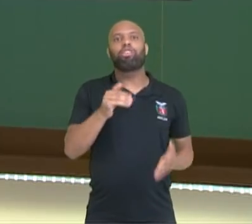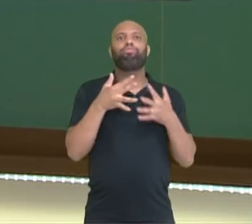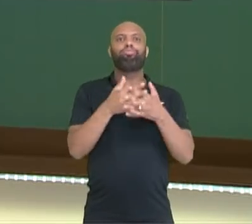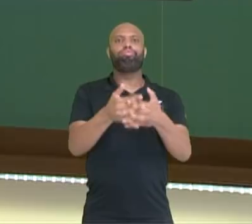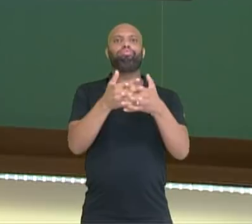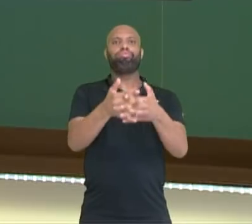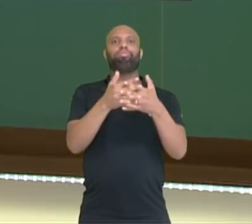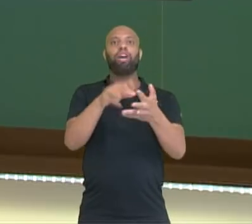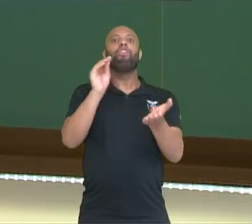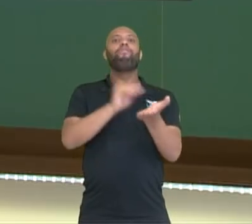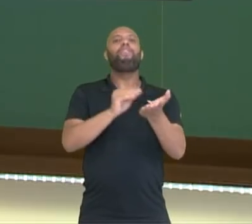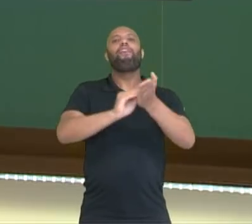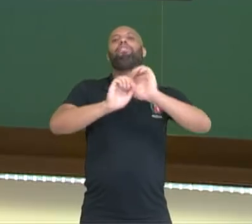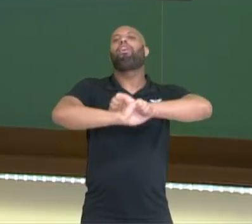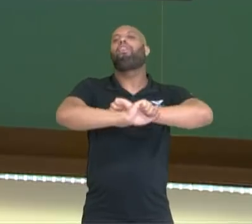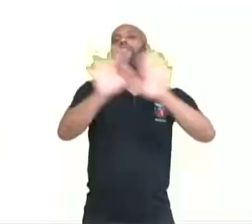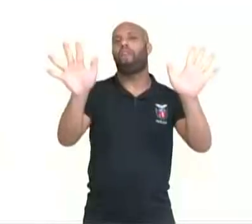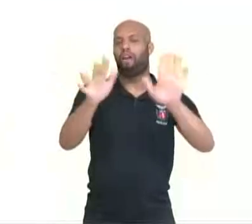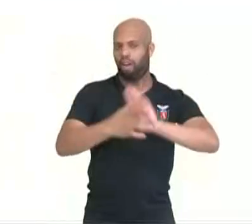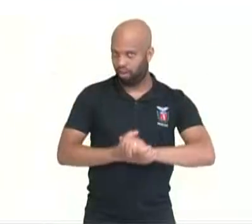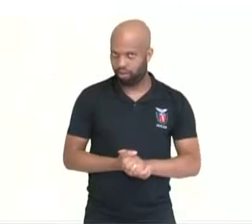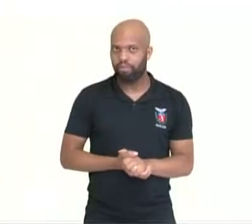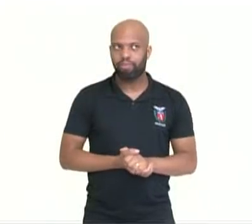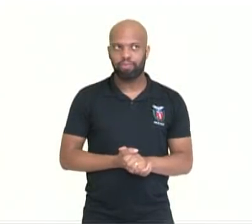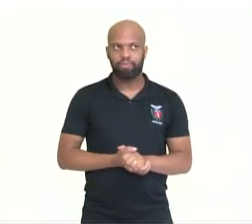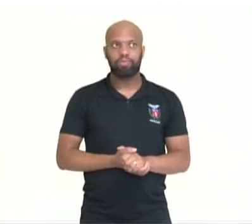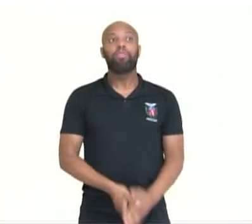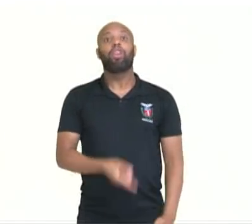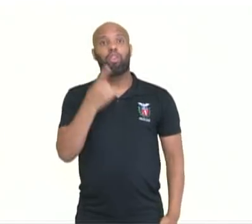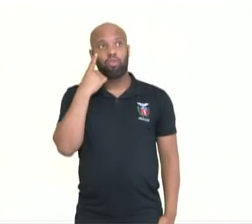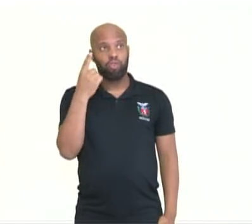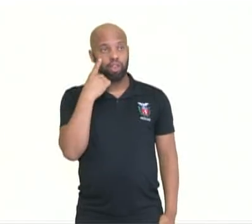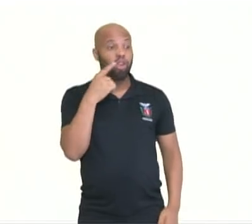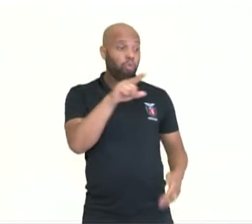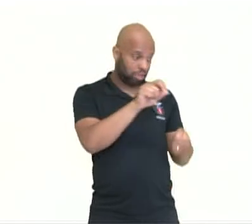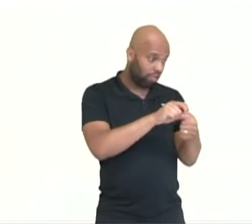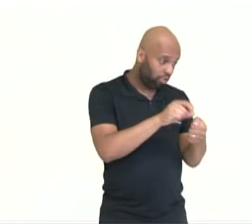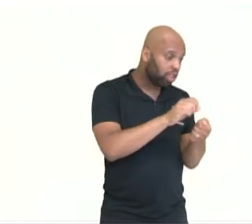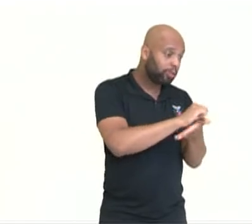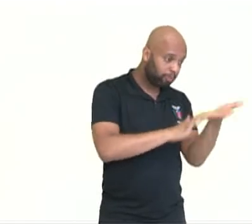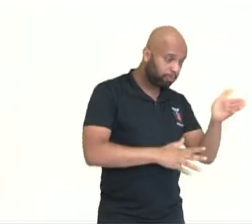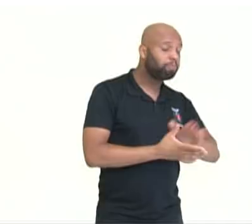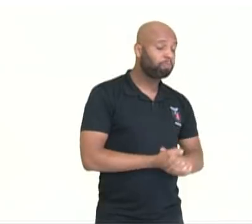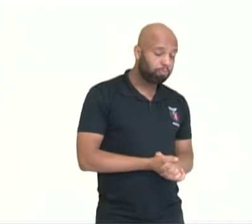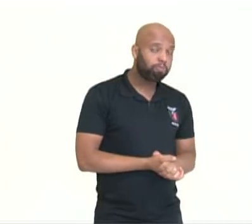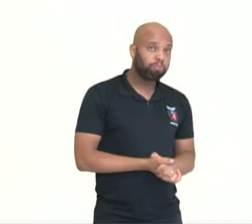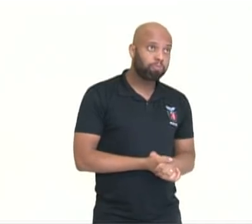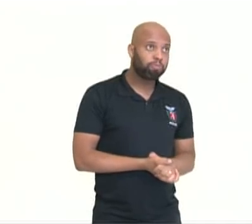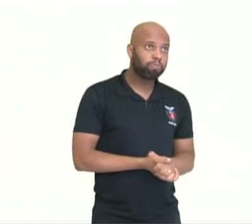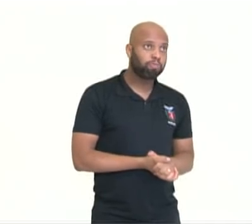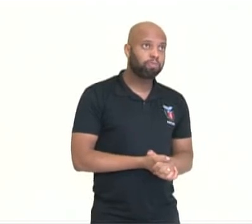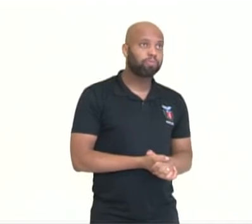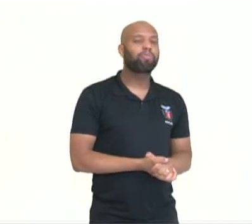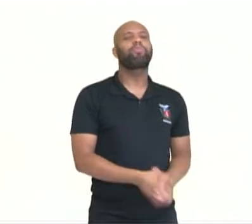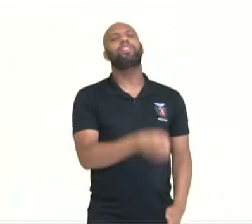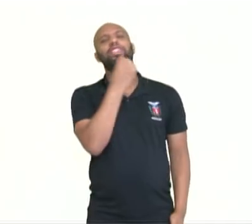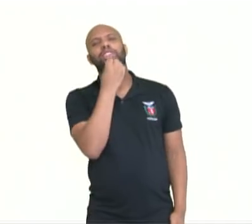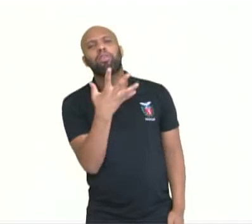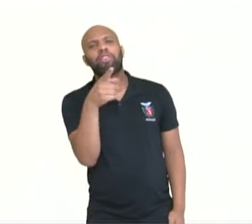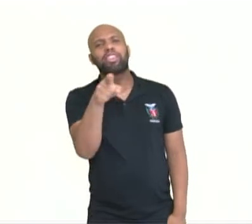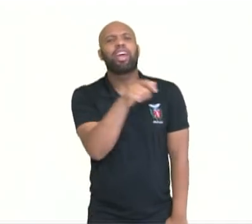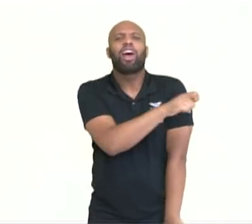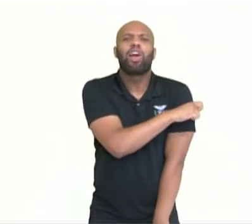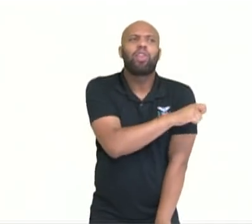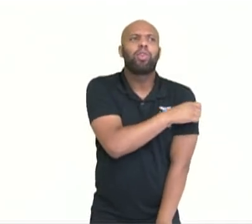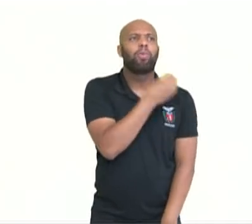acabou a clareza do texto. Essa daqui, ó, você faz tarefa. Que bom, você é um aluno excelente, você